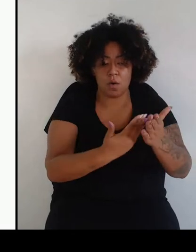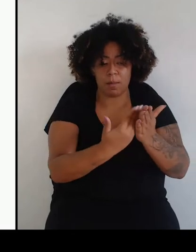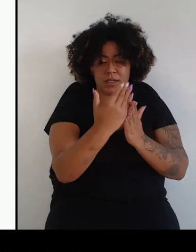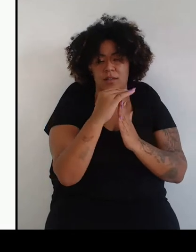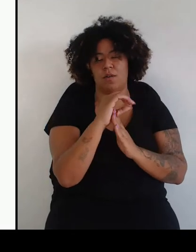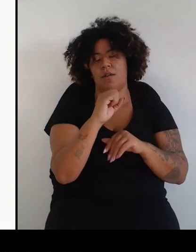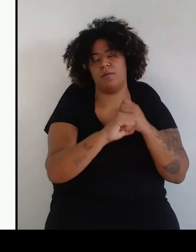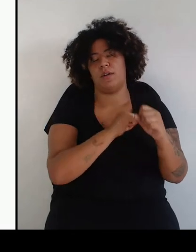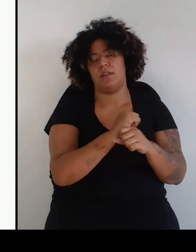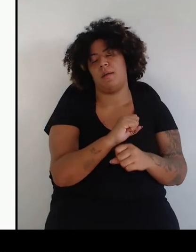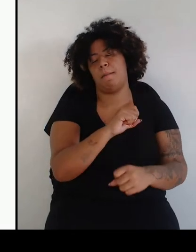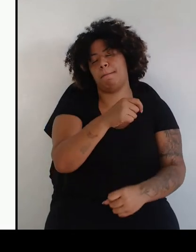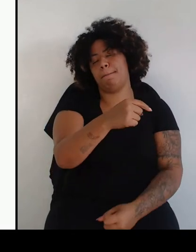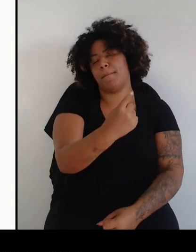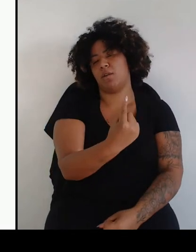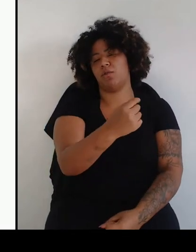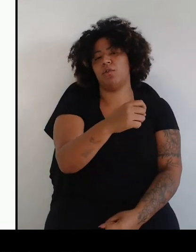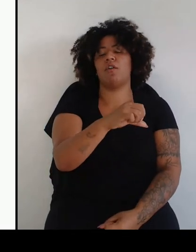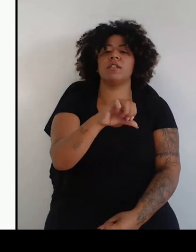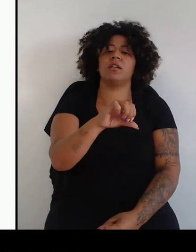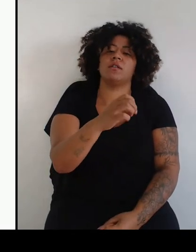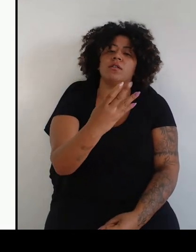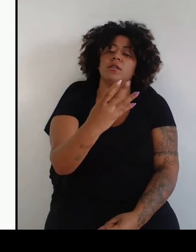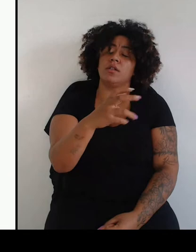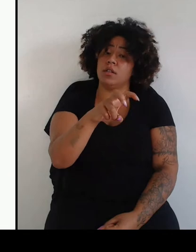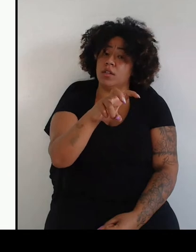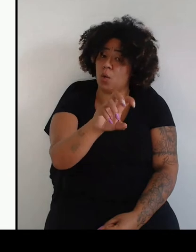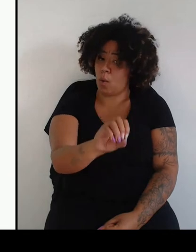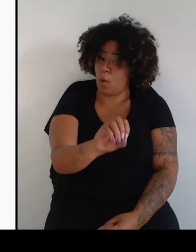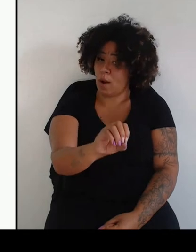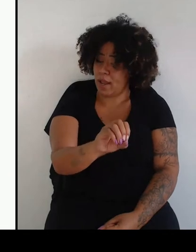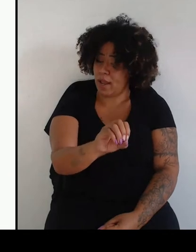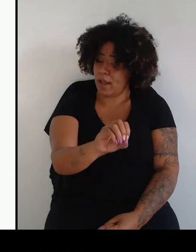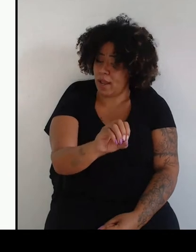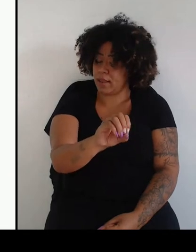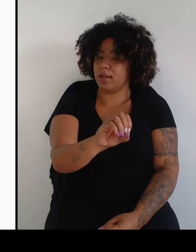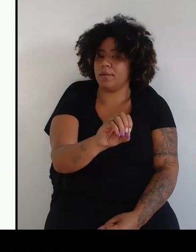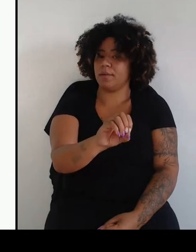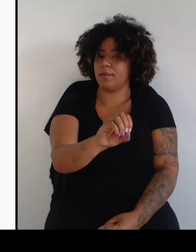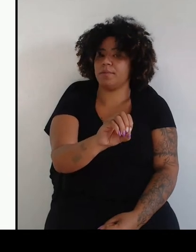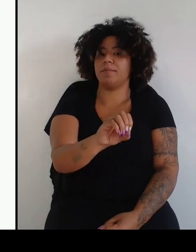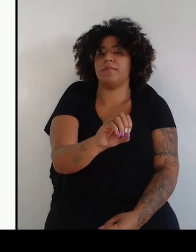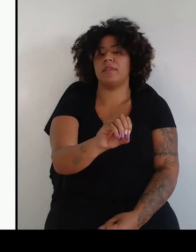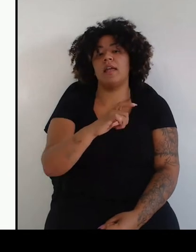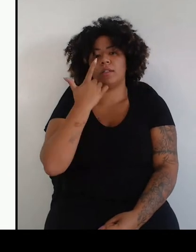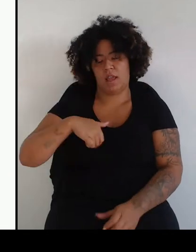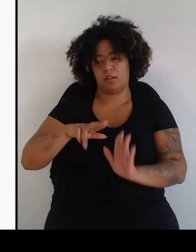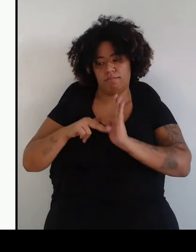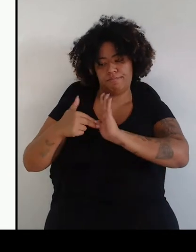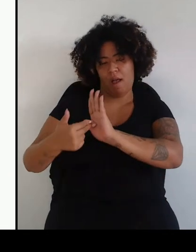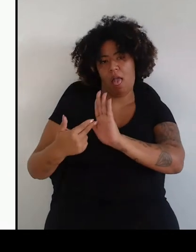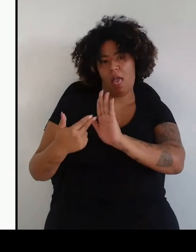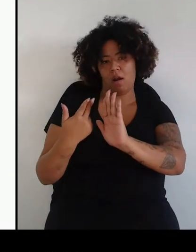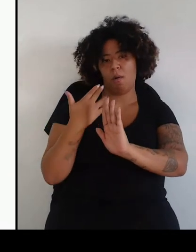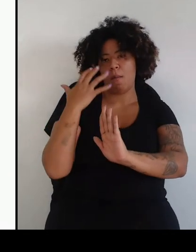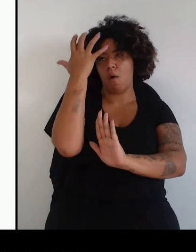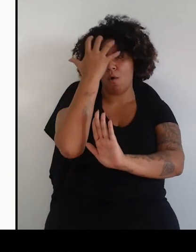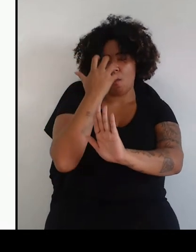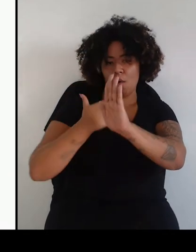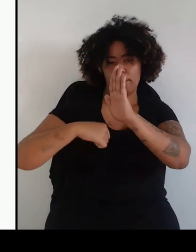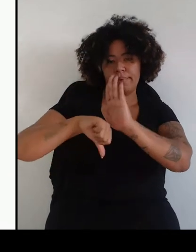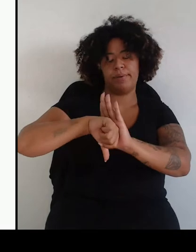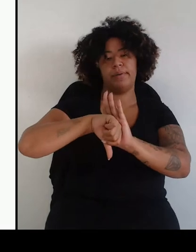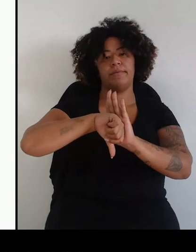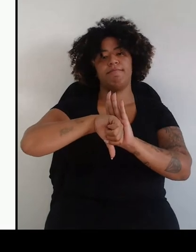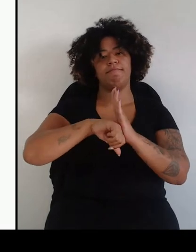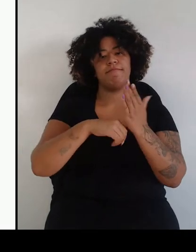1950 em um momento em que a homossexualidade era criminalizada as imagens homo eróticas